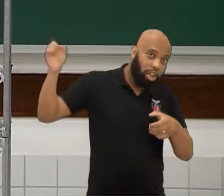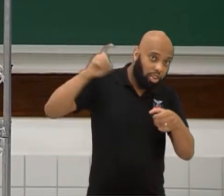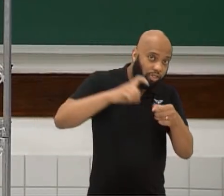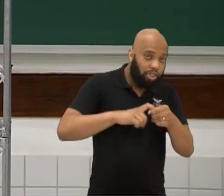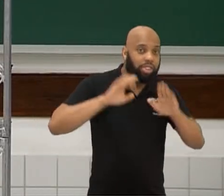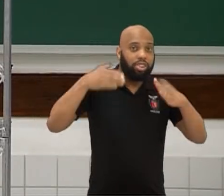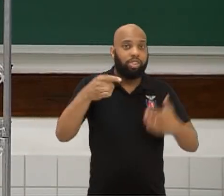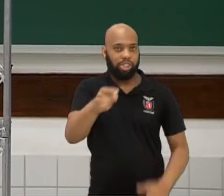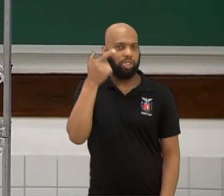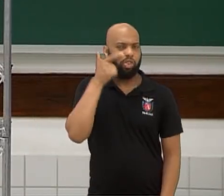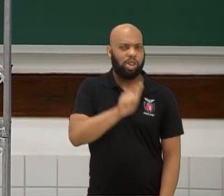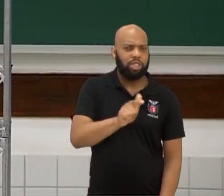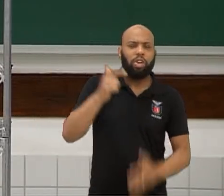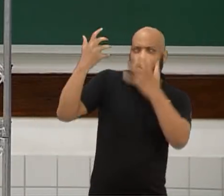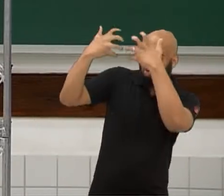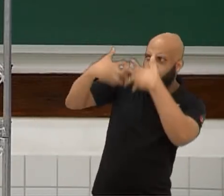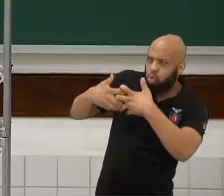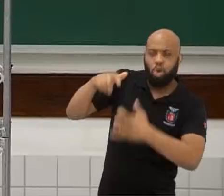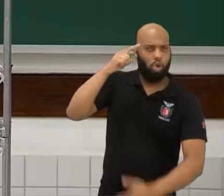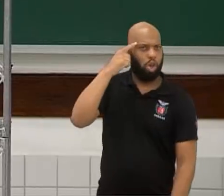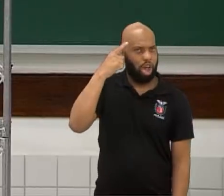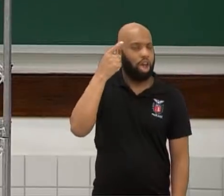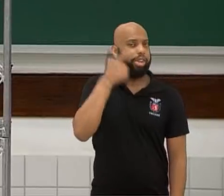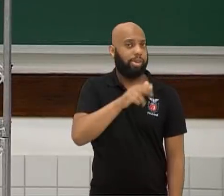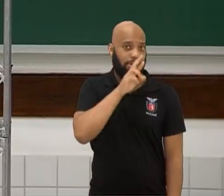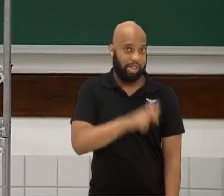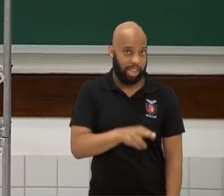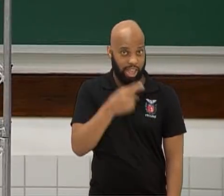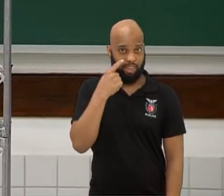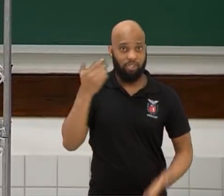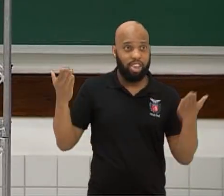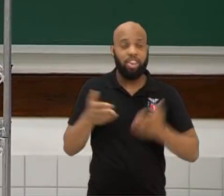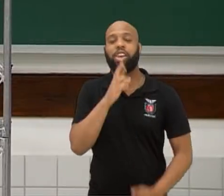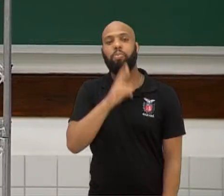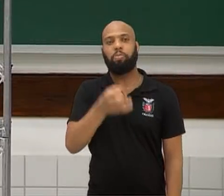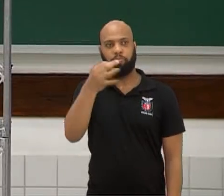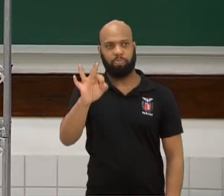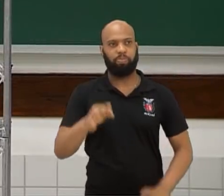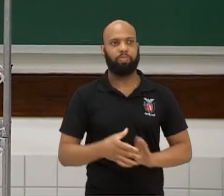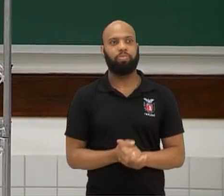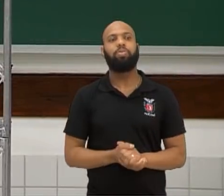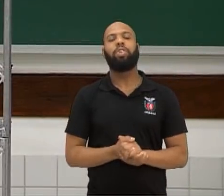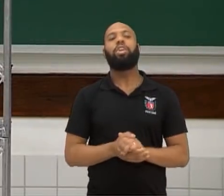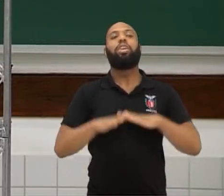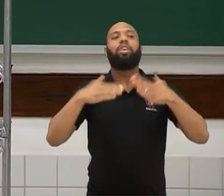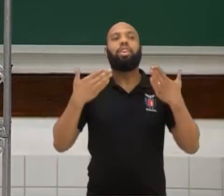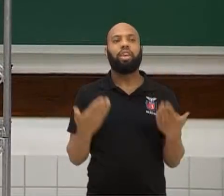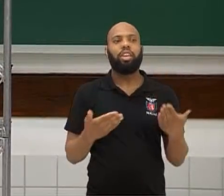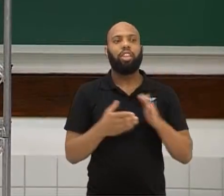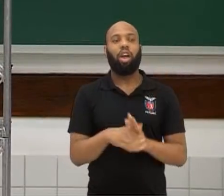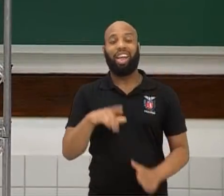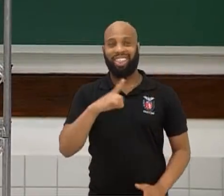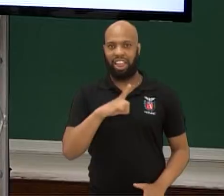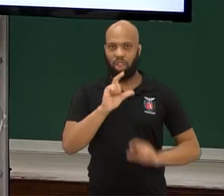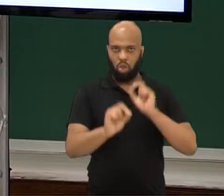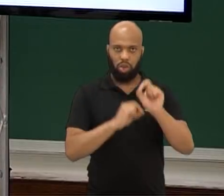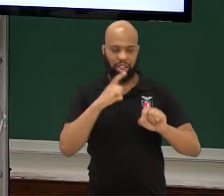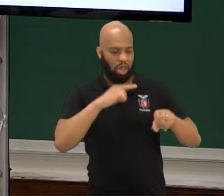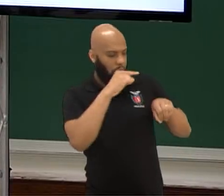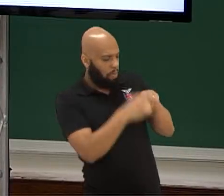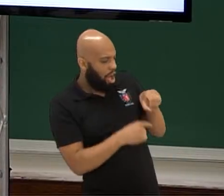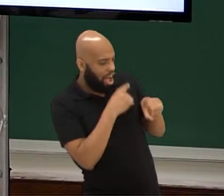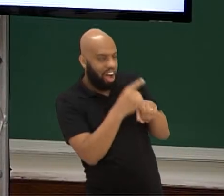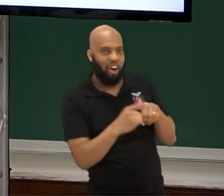Voltamos. E aí, pensaram? Resolveram? Vamos lá ver nossa resolução? Então, tá dizendo que